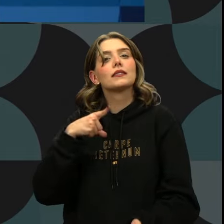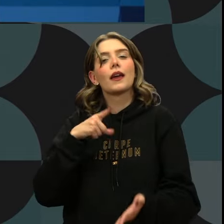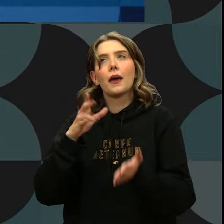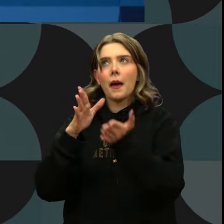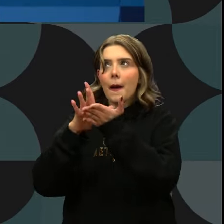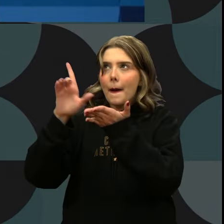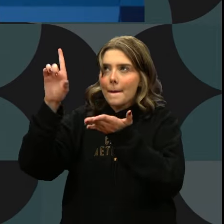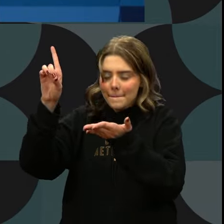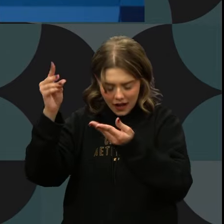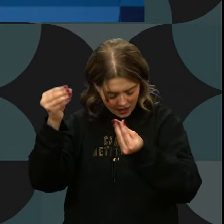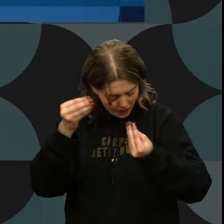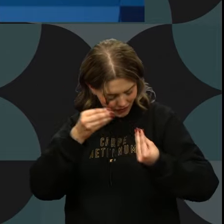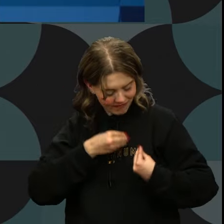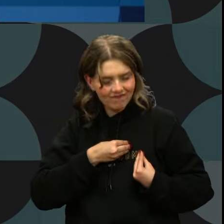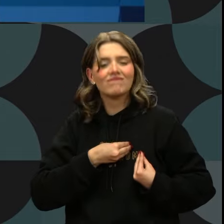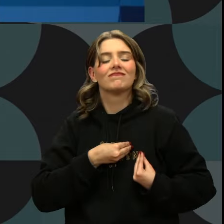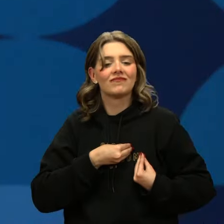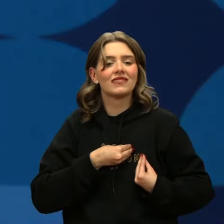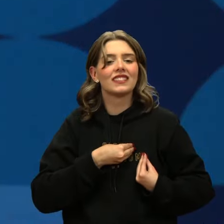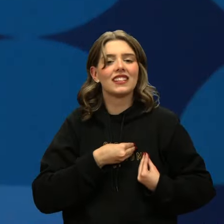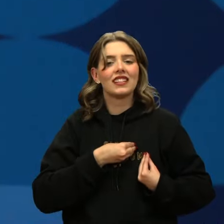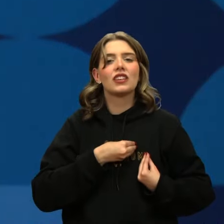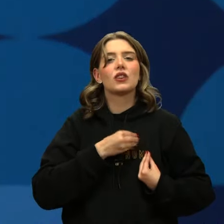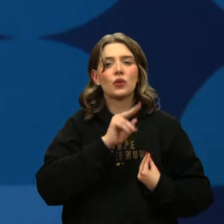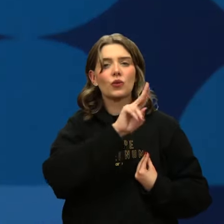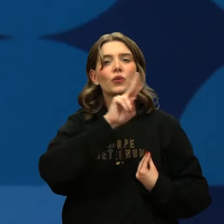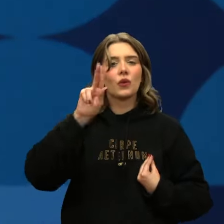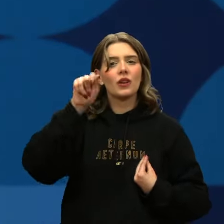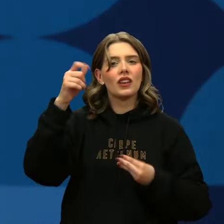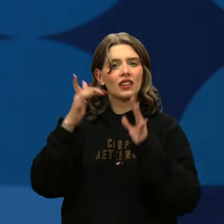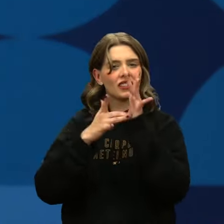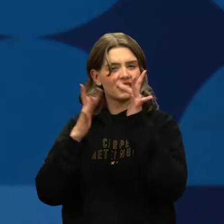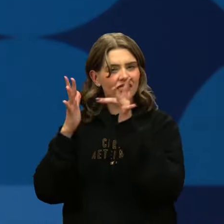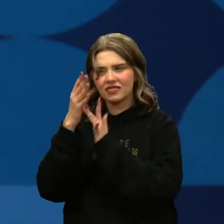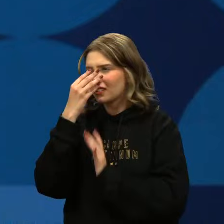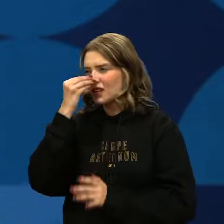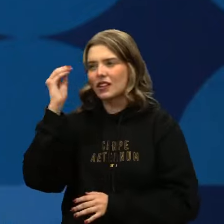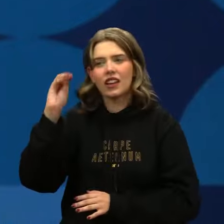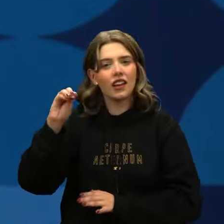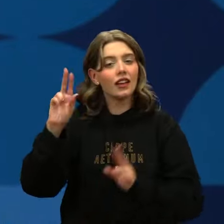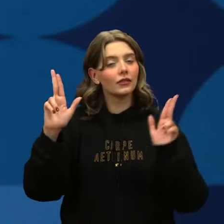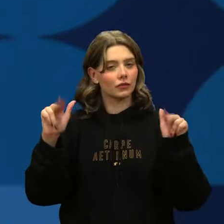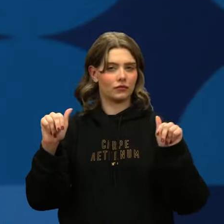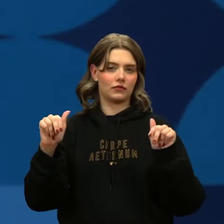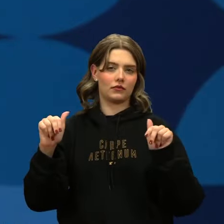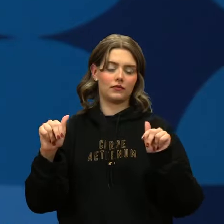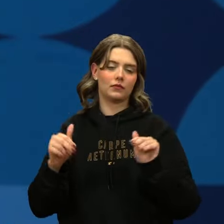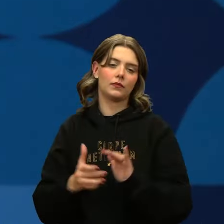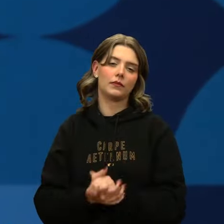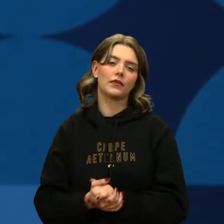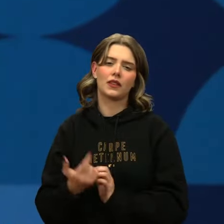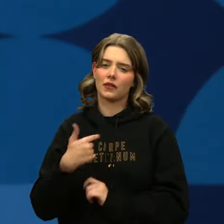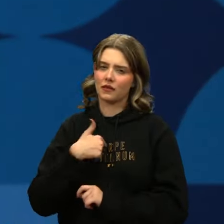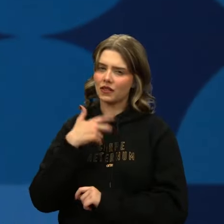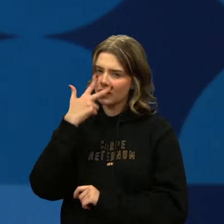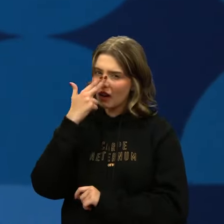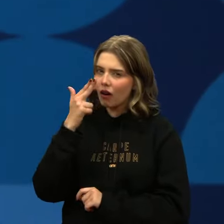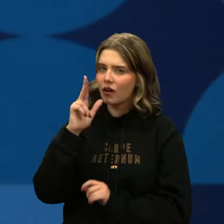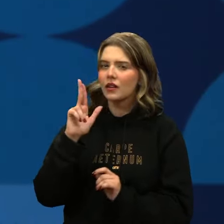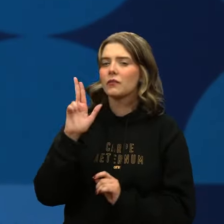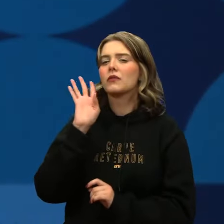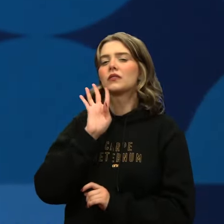não negou o meu nome. Eu acho muito interessante isso daqui. Quando o Senhor abre